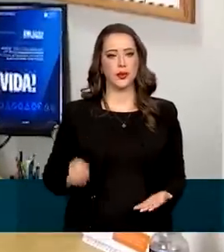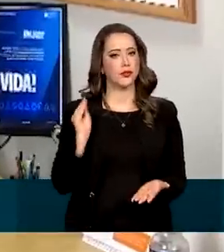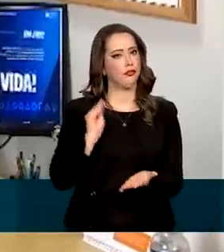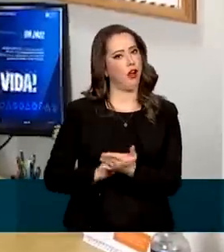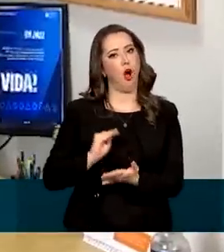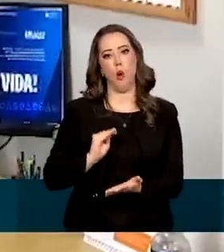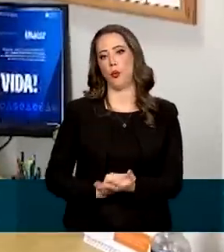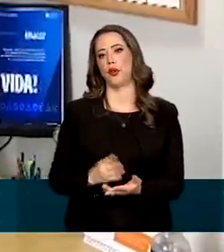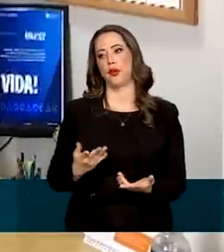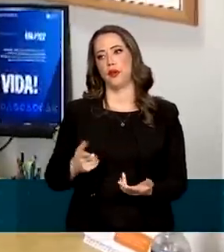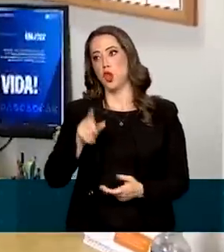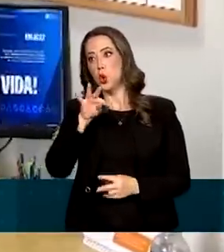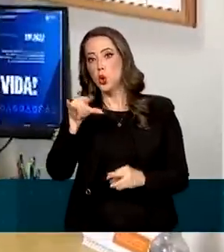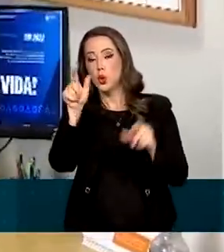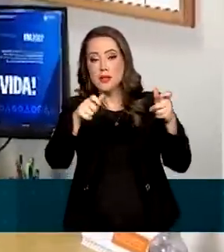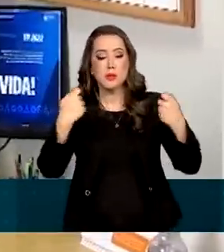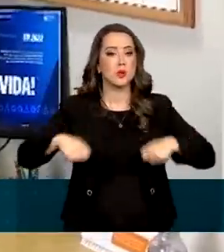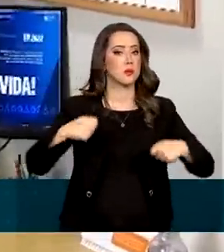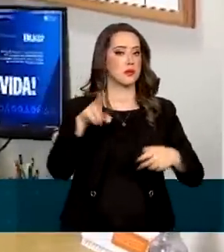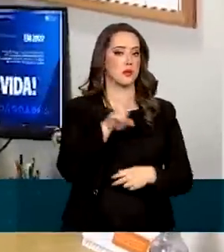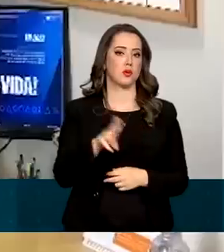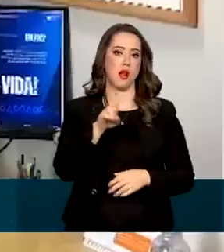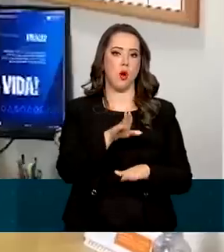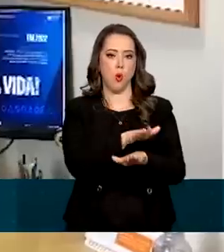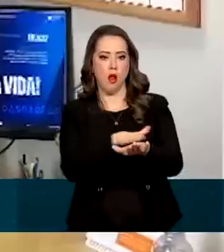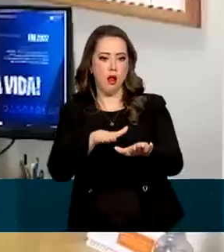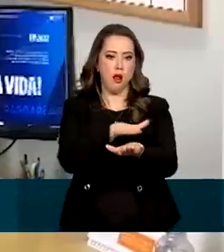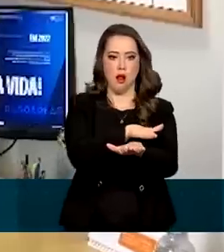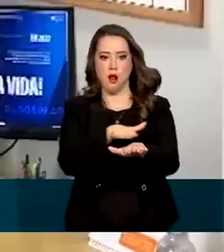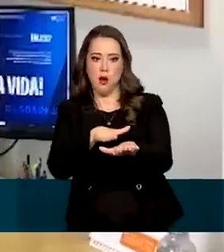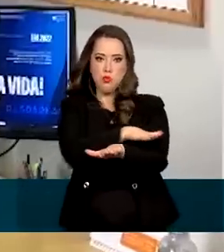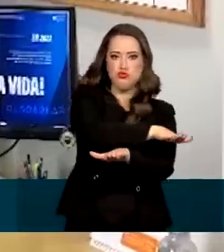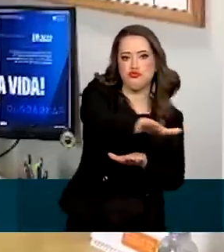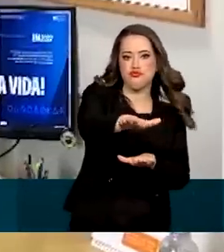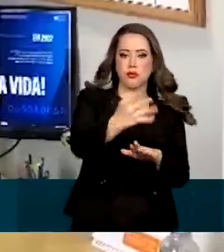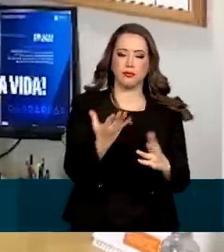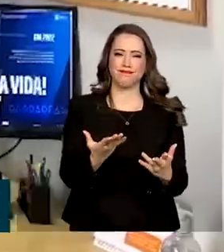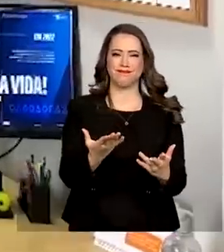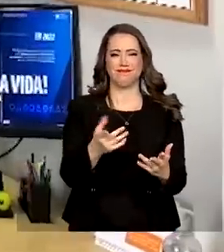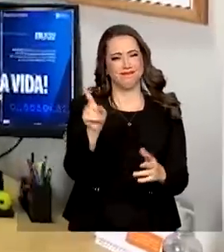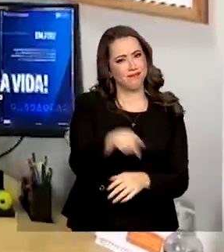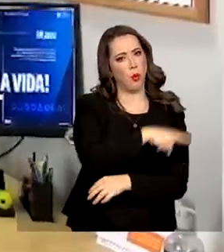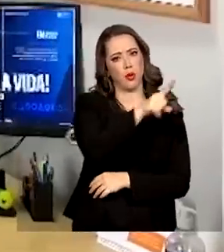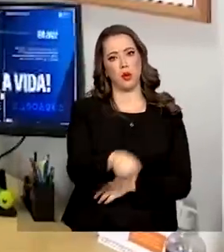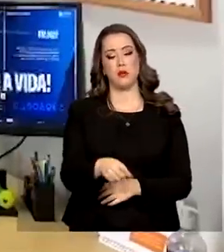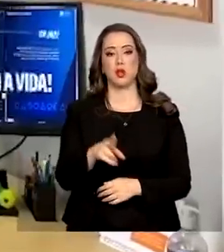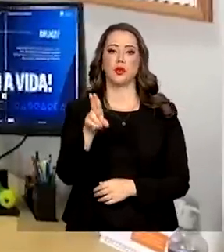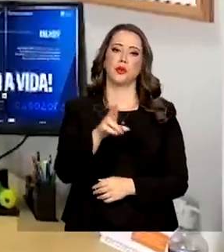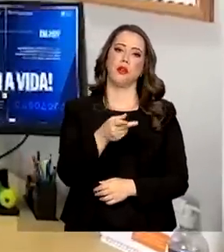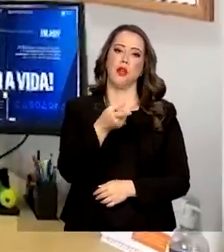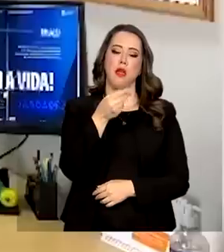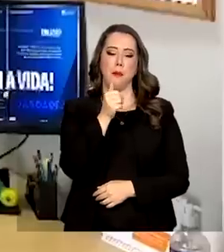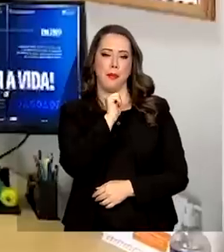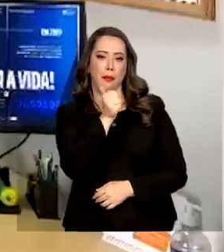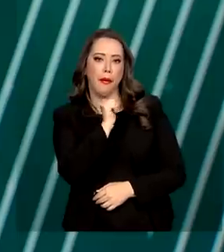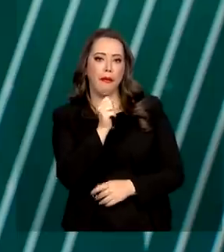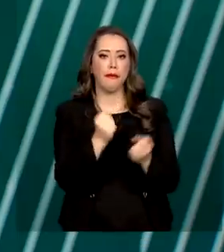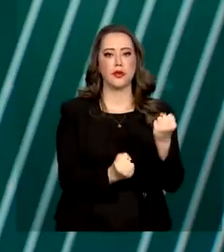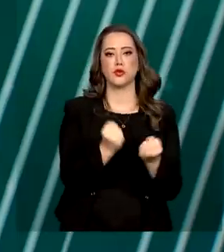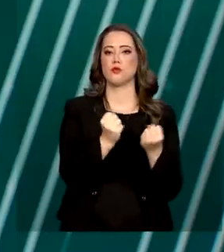os ocupantes do veículo ultrapassagens proibidas e a irresponsável mistura de álcool e